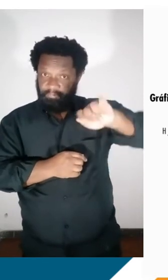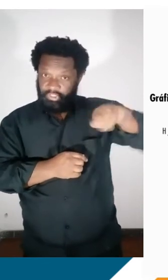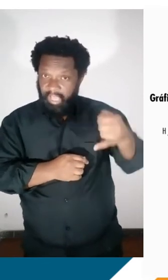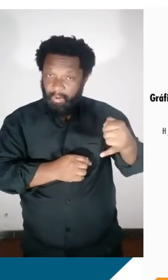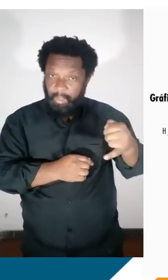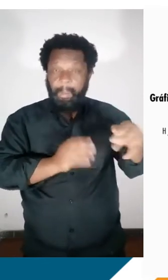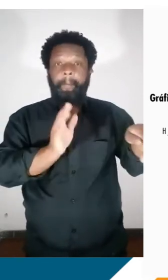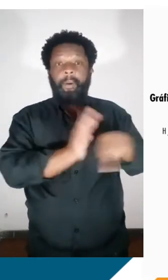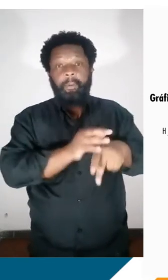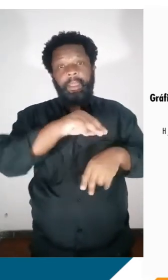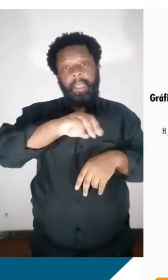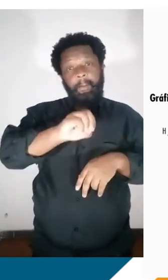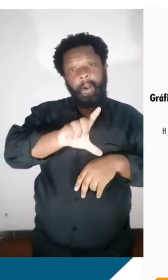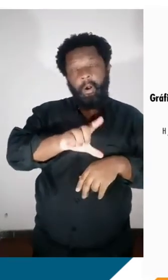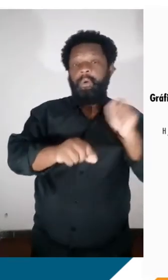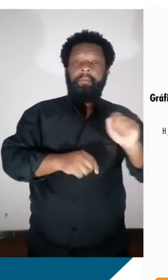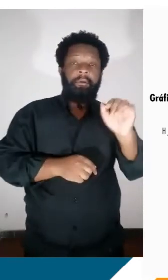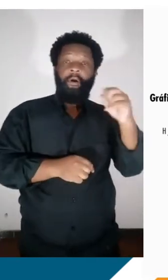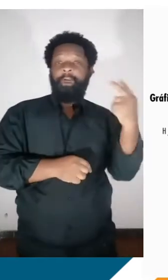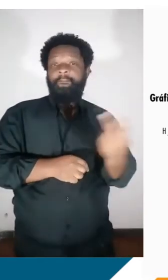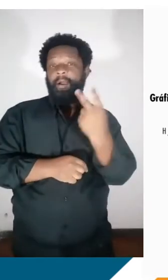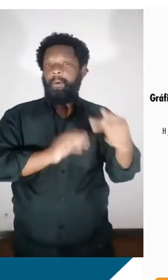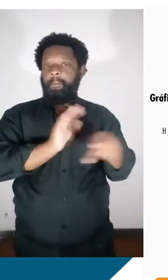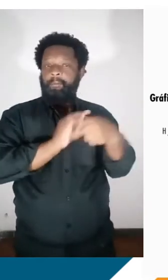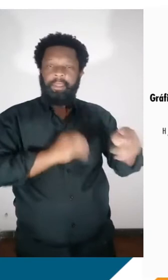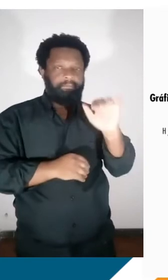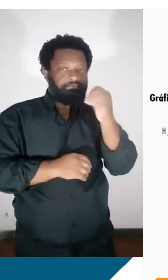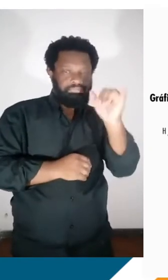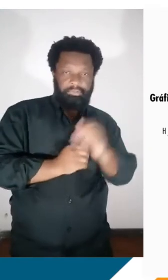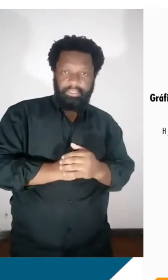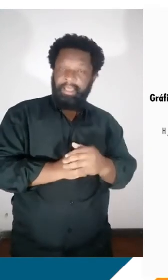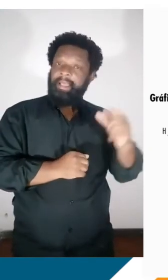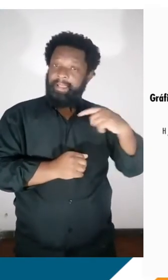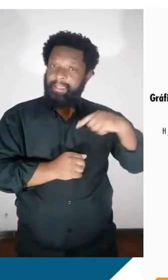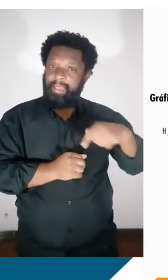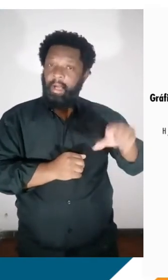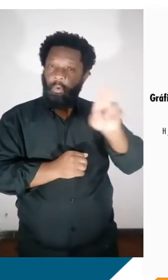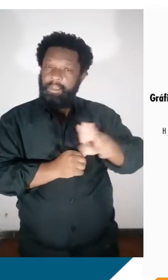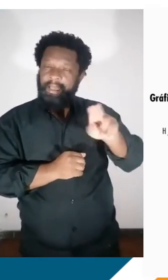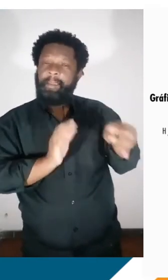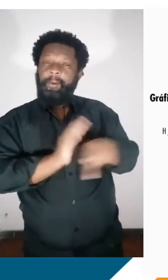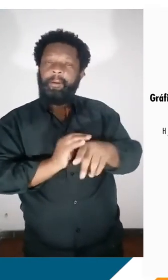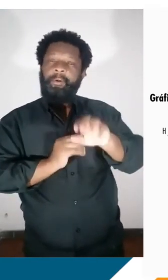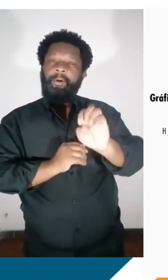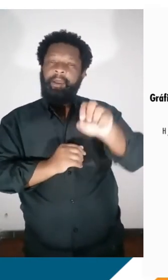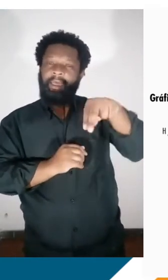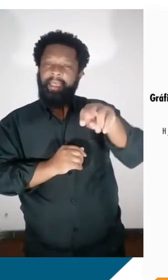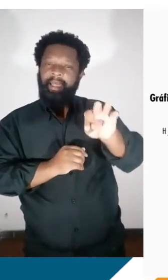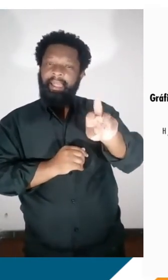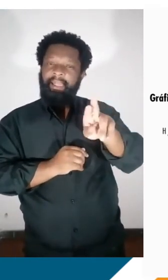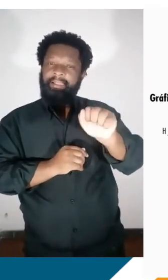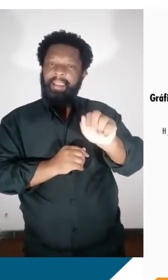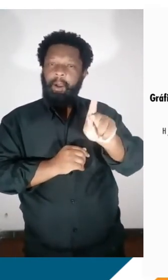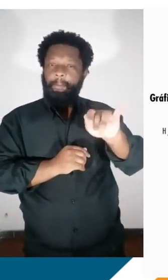a medida da entalpia, é o valor dela, né? Então, essas serão as unidades de entalpia, do valor da entalpia